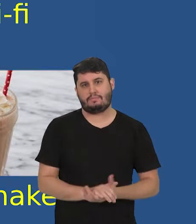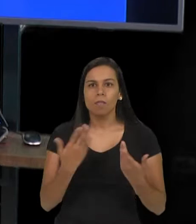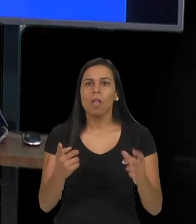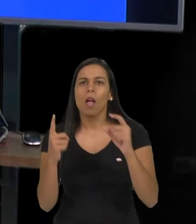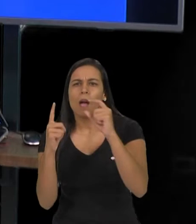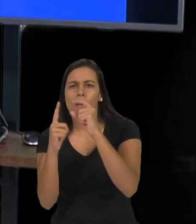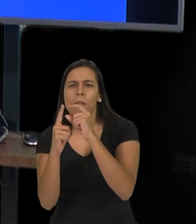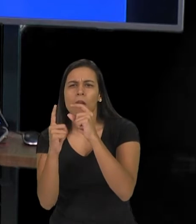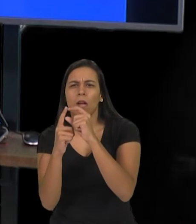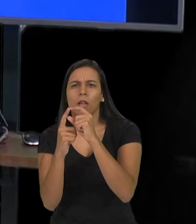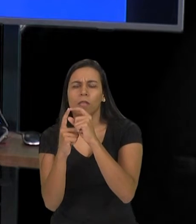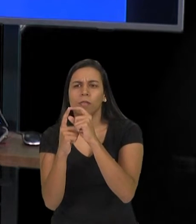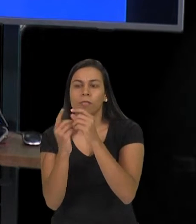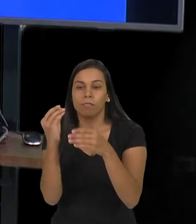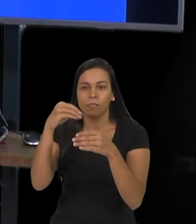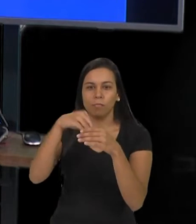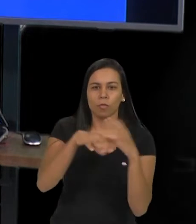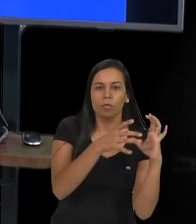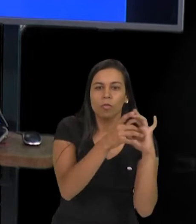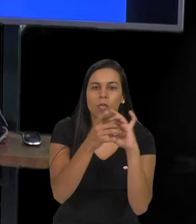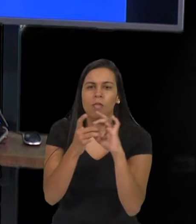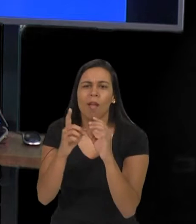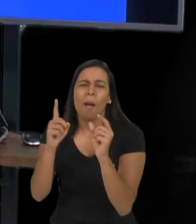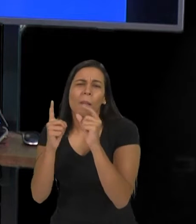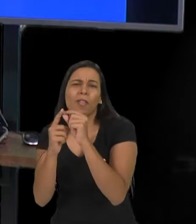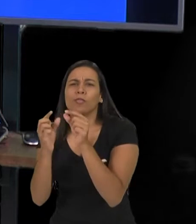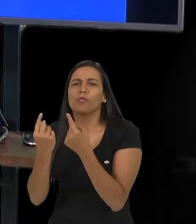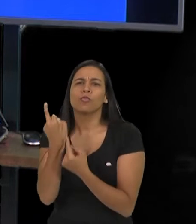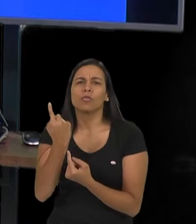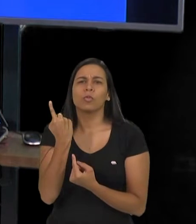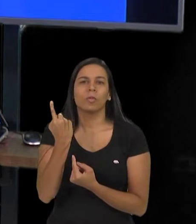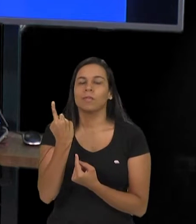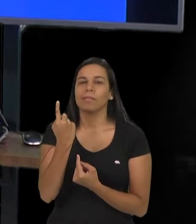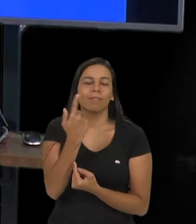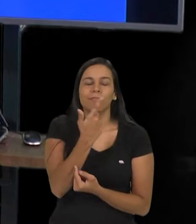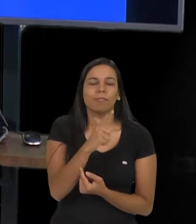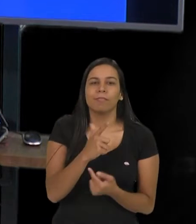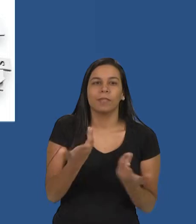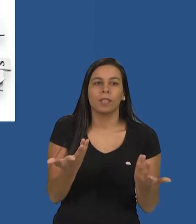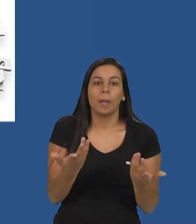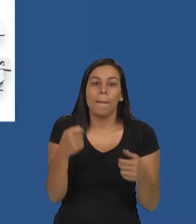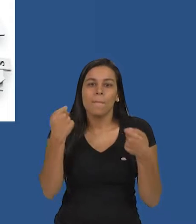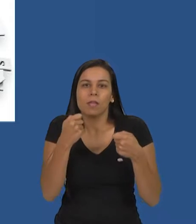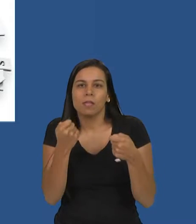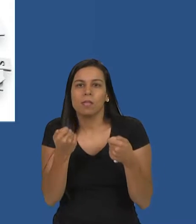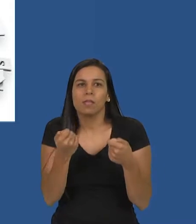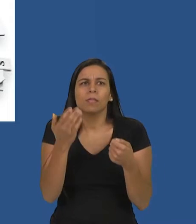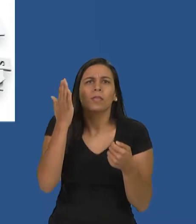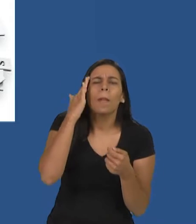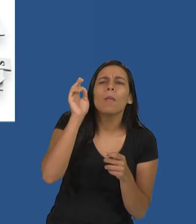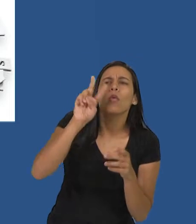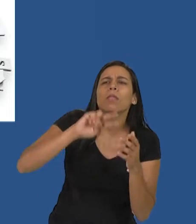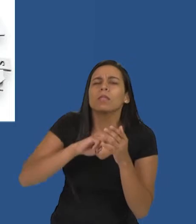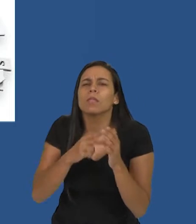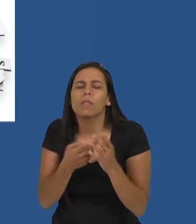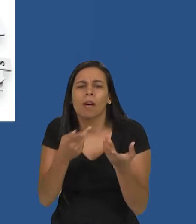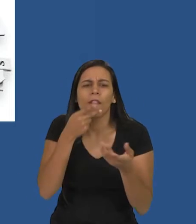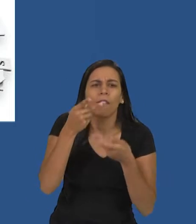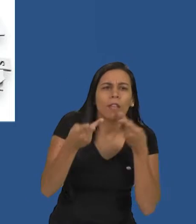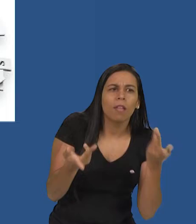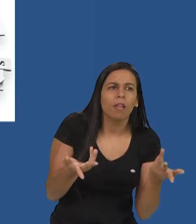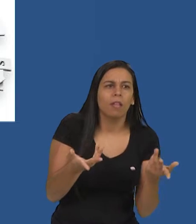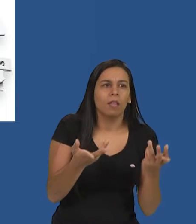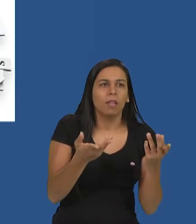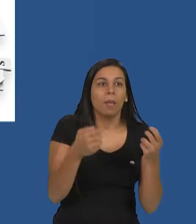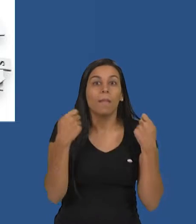Palavras em contexto, a palavra sozinha ela não tem valor num texto, né? Ela precisa estar sabendo o que é que ela está dizendo ali, né? E o alerta aqui